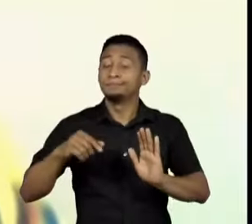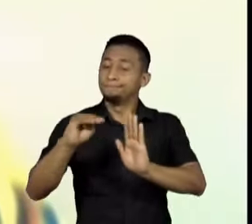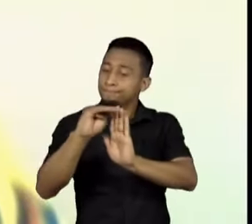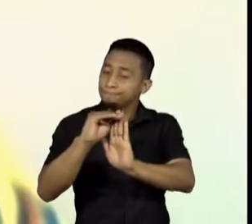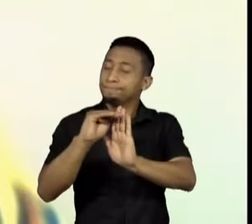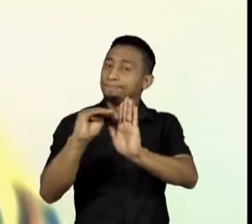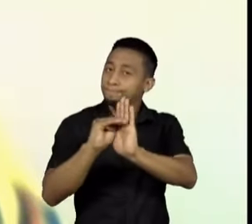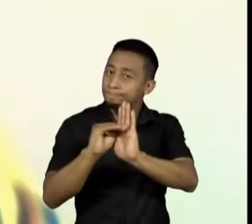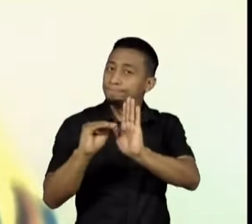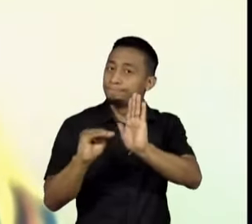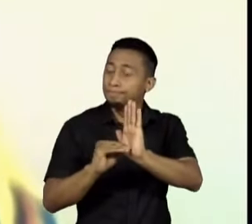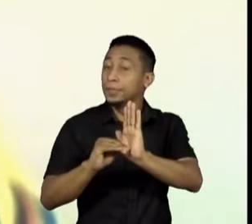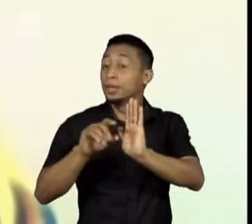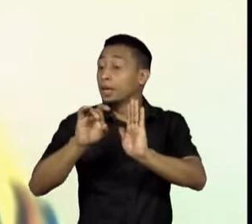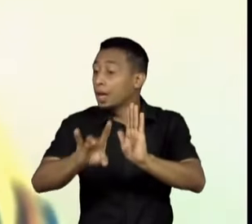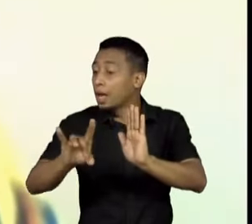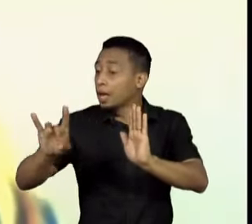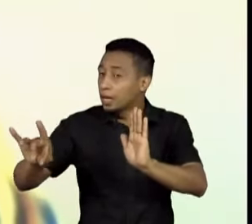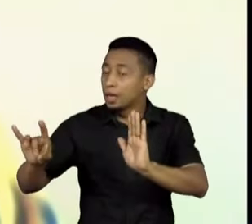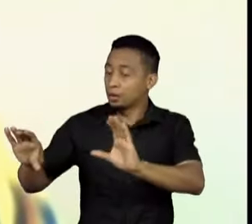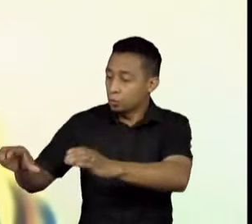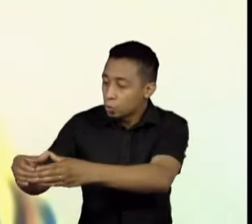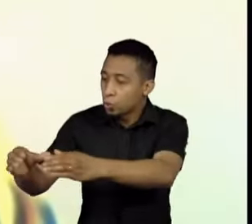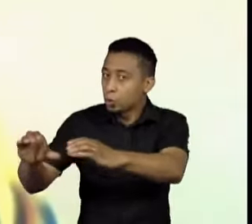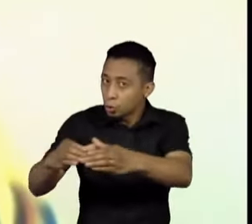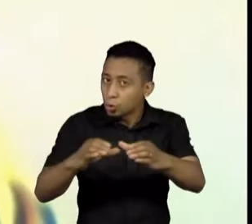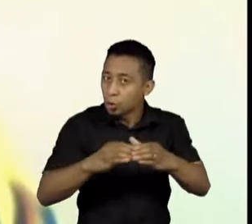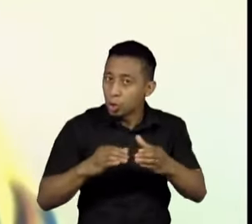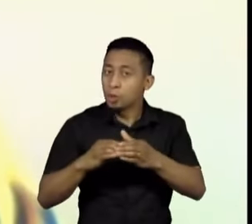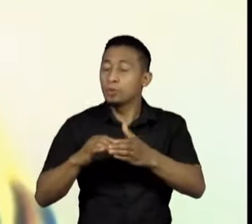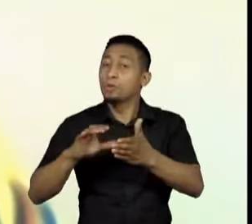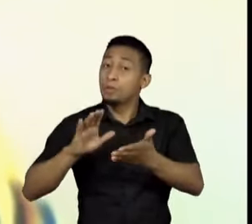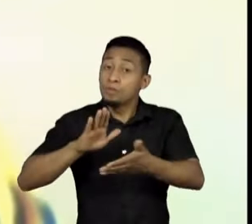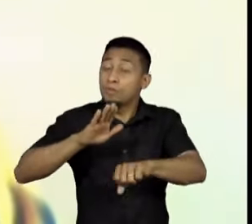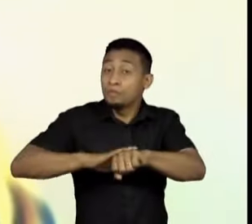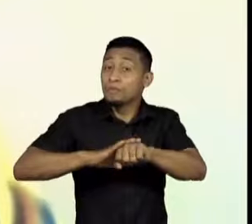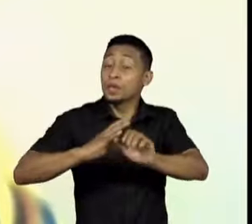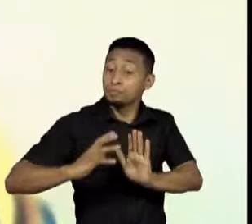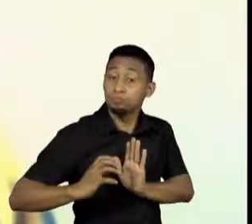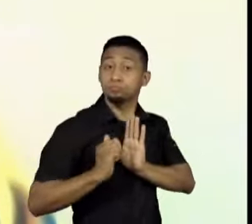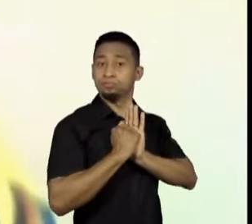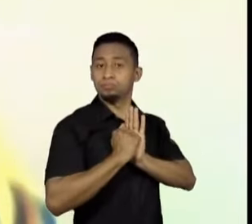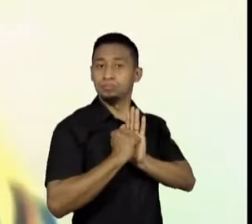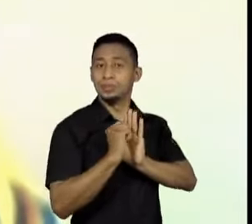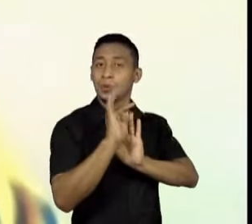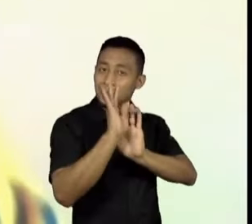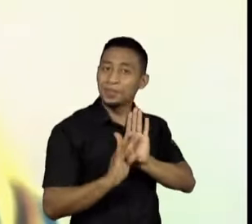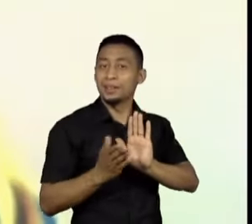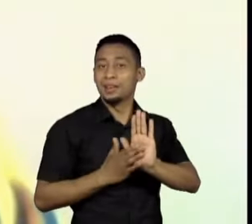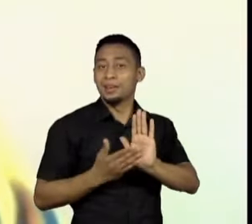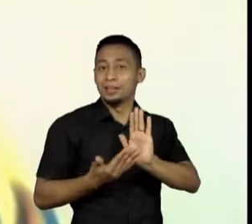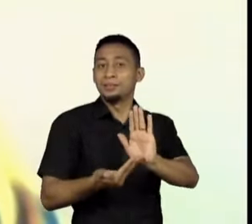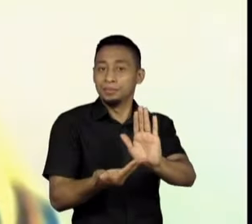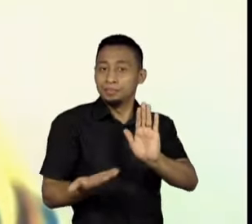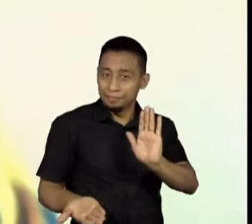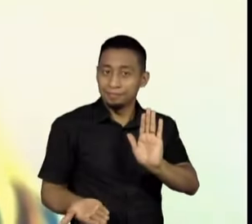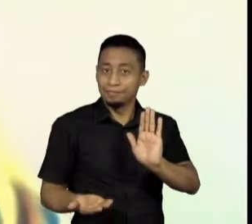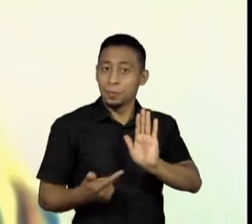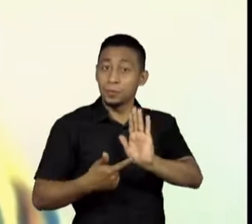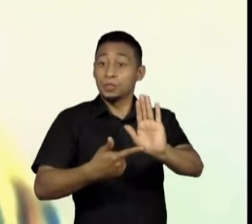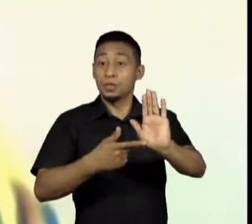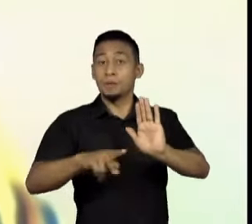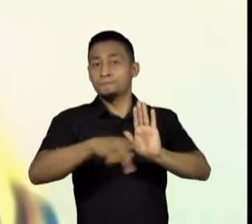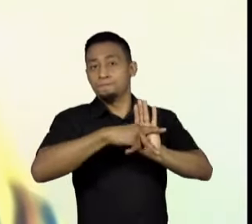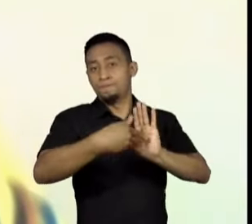são registros diferenciados. E esses registros diferenciados, eles podem existir. Ótimo. Né? Então, por isso